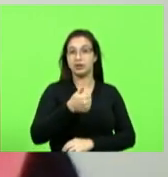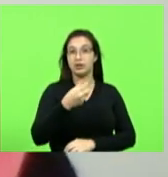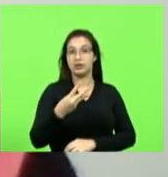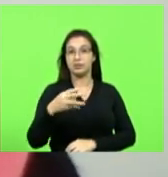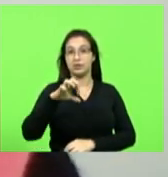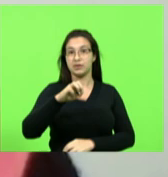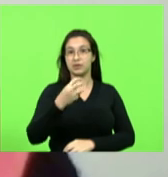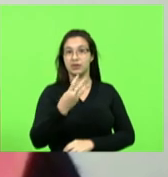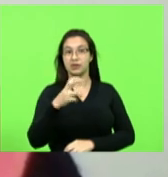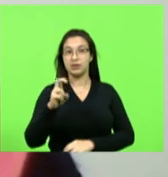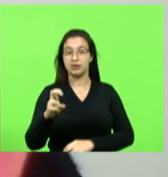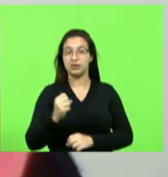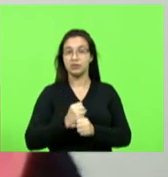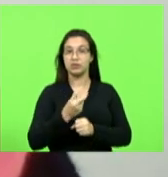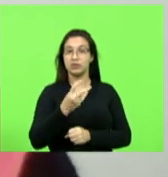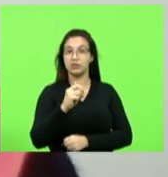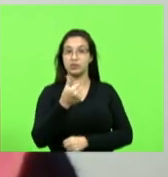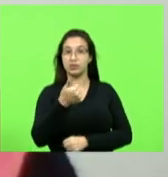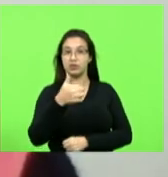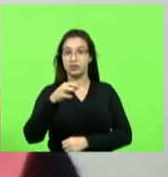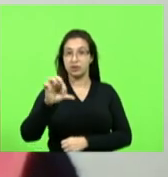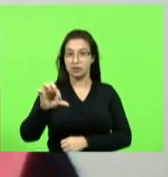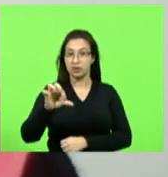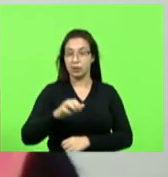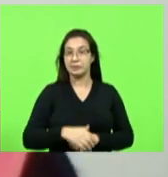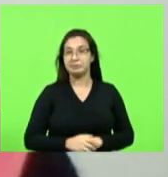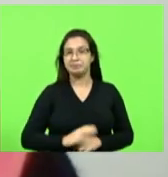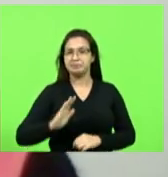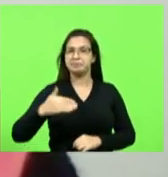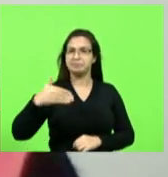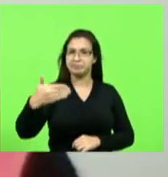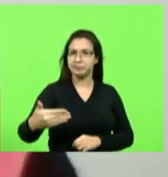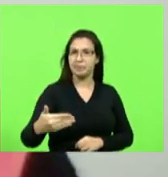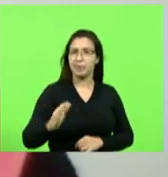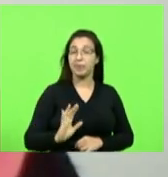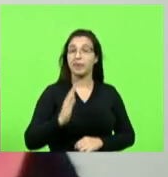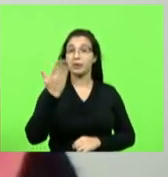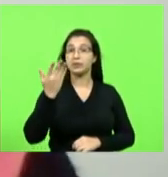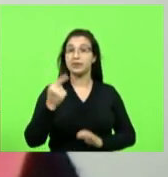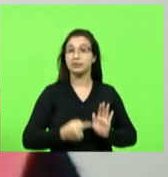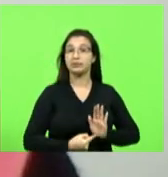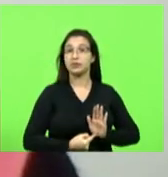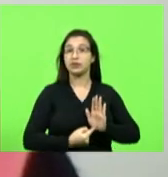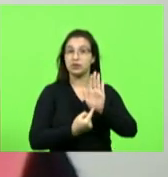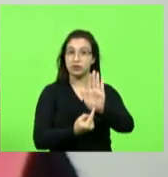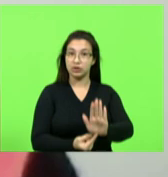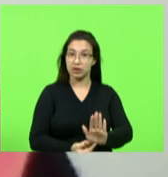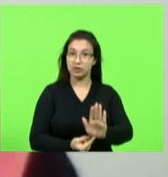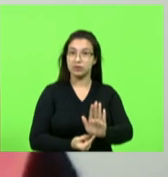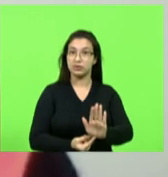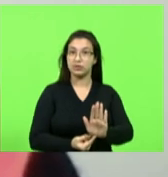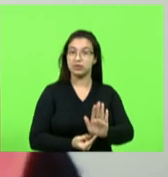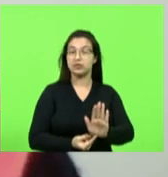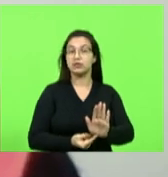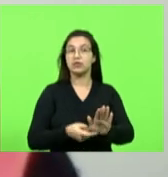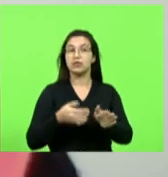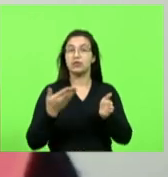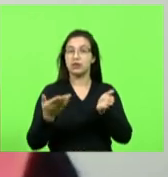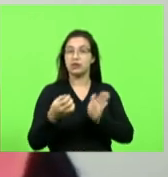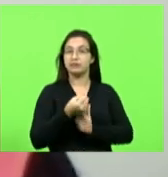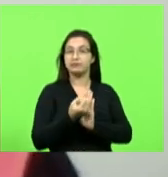13.935 de 2019. Após este movimento, ocorreu a indicação na justificativa do